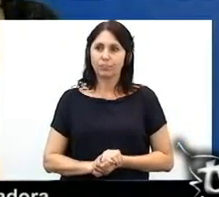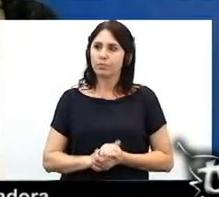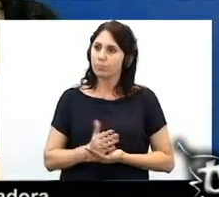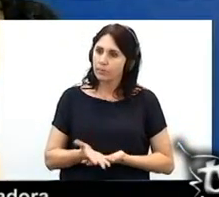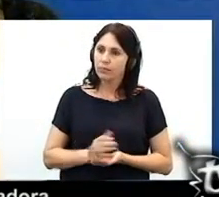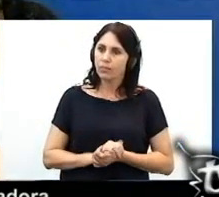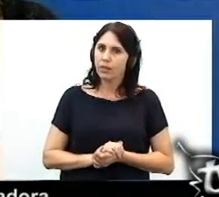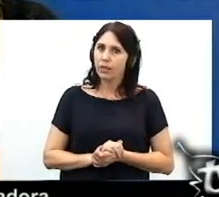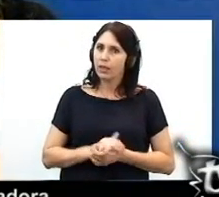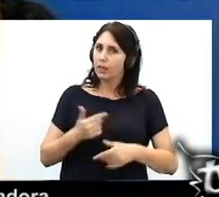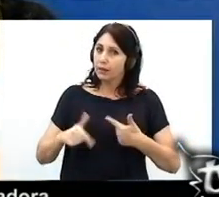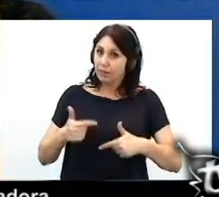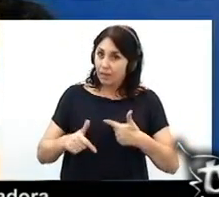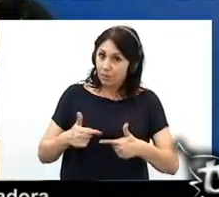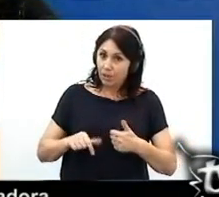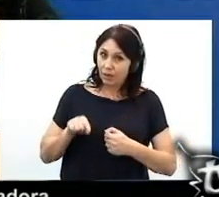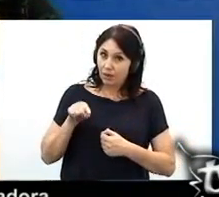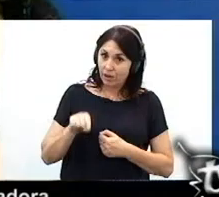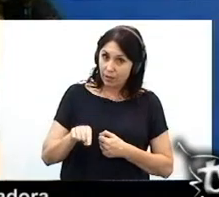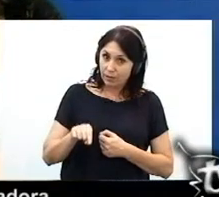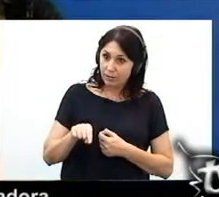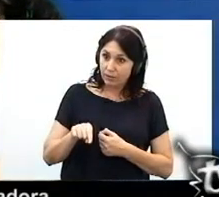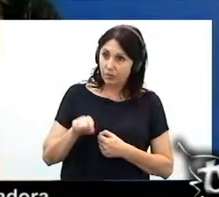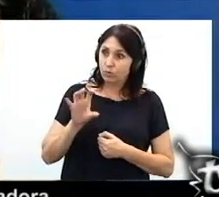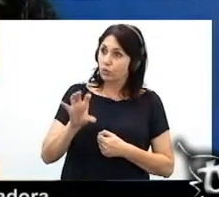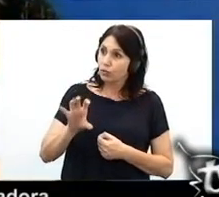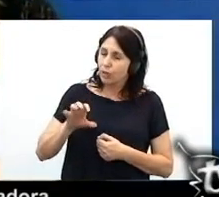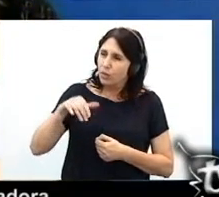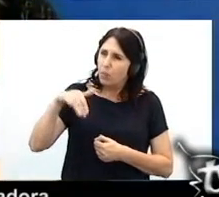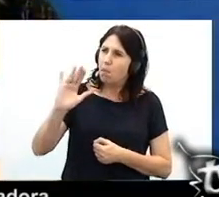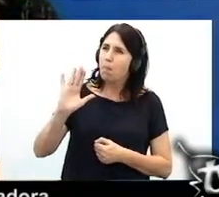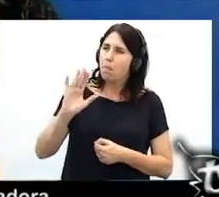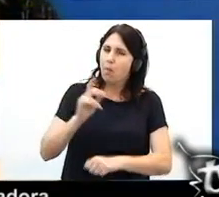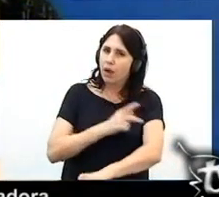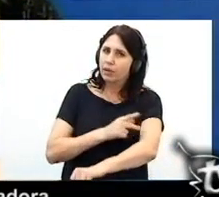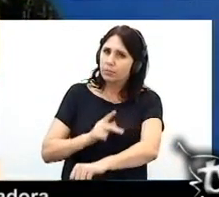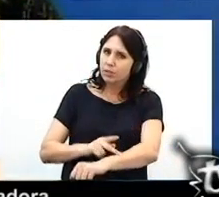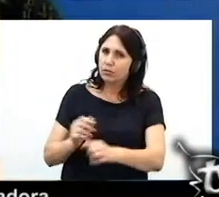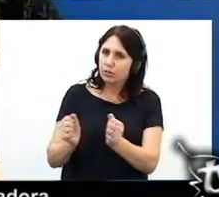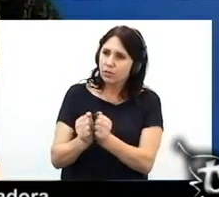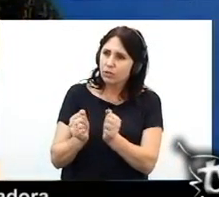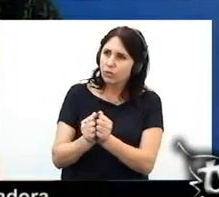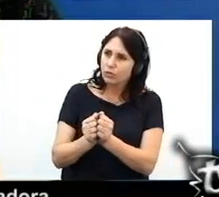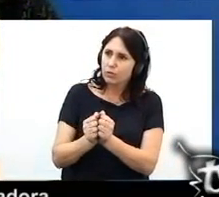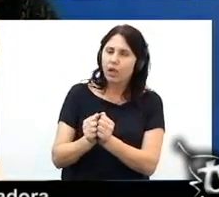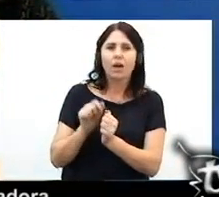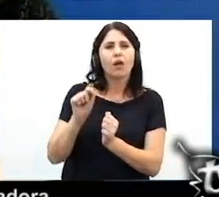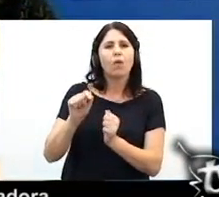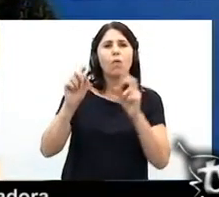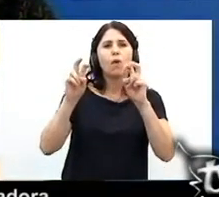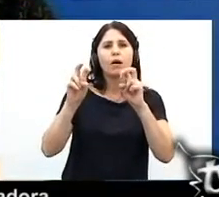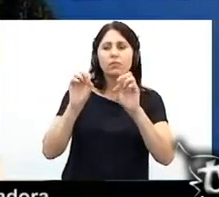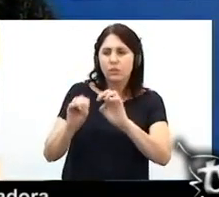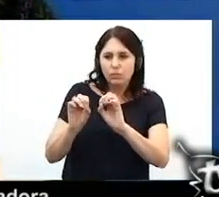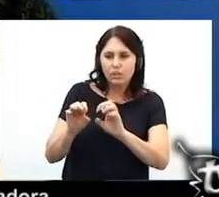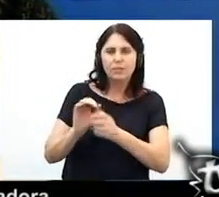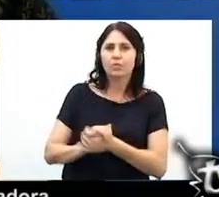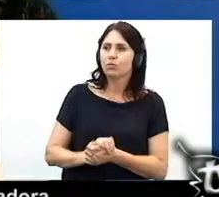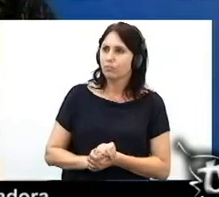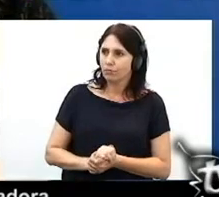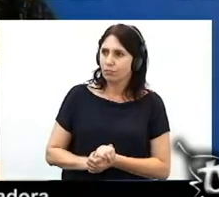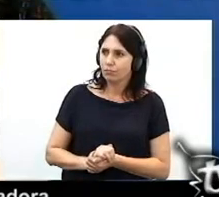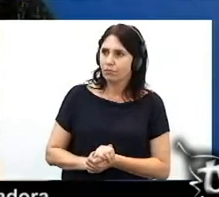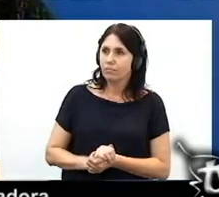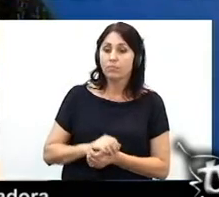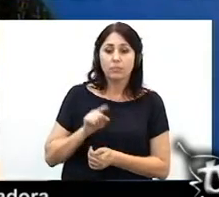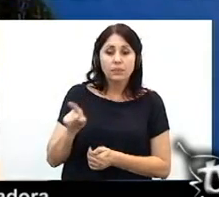articulação de ações que envolvem uma espécie de tradução pedagógica do plano de mobilidade urbana da cidade. Então, trabalhar essa questão